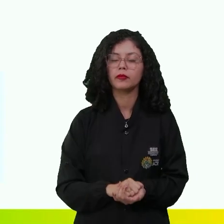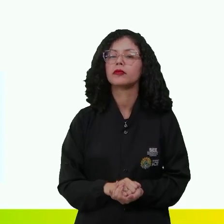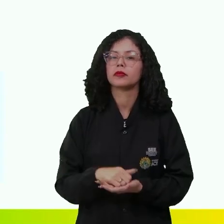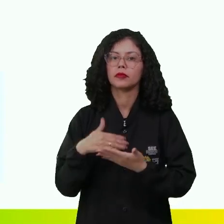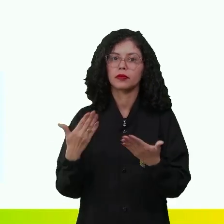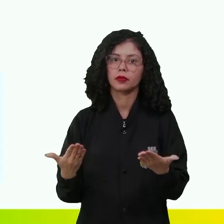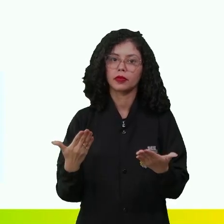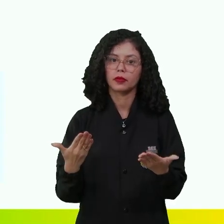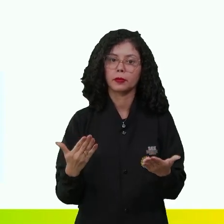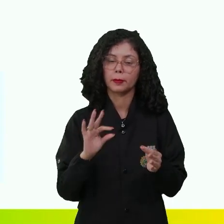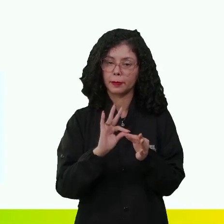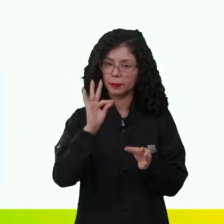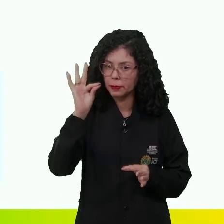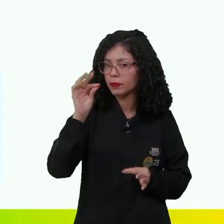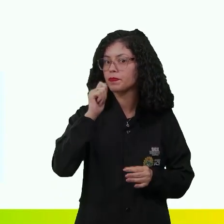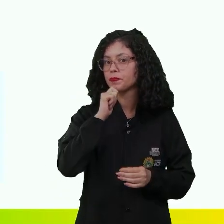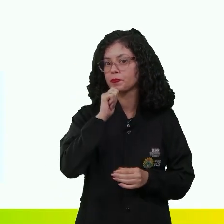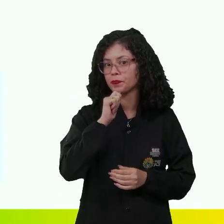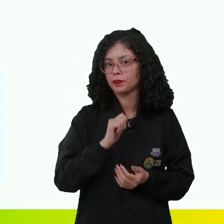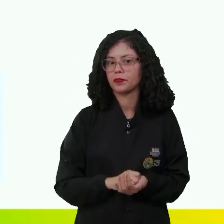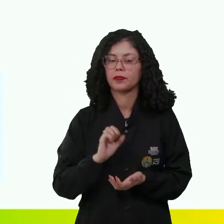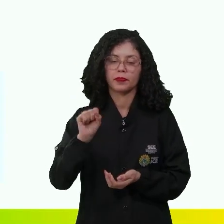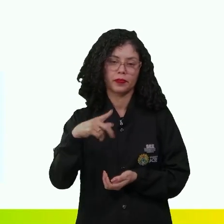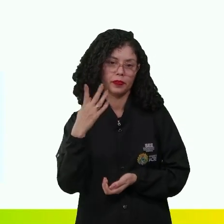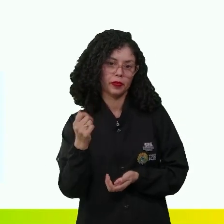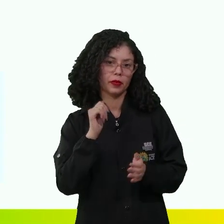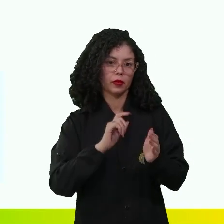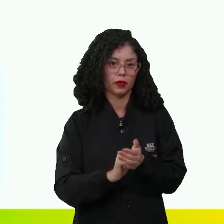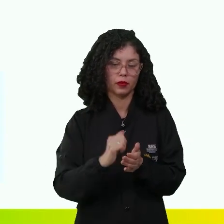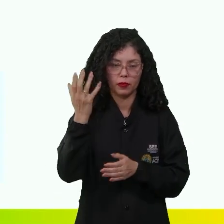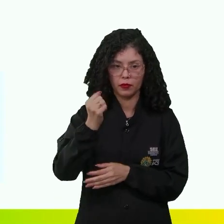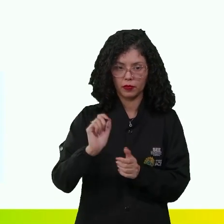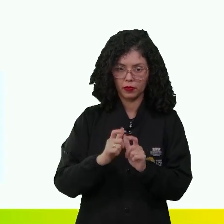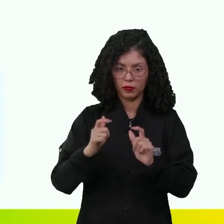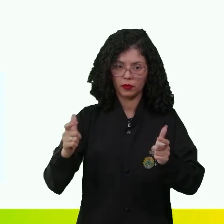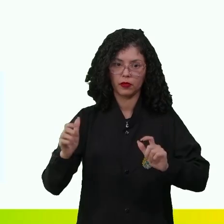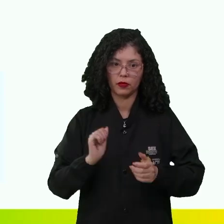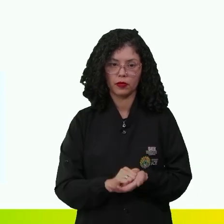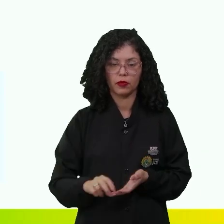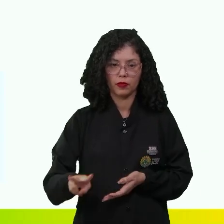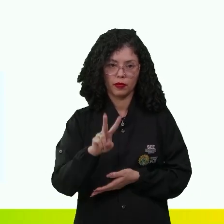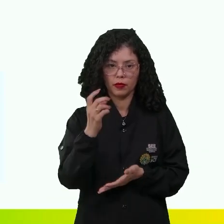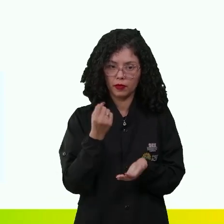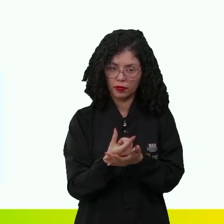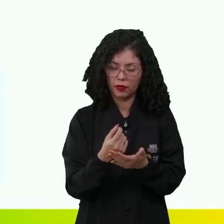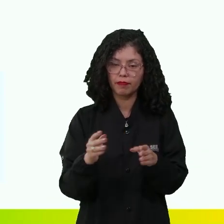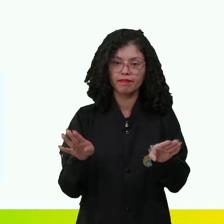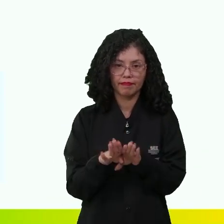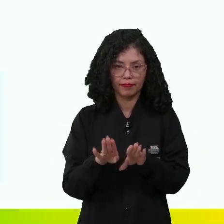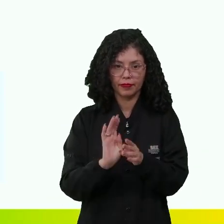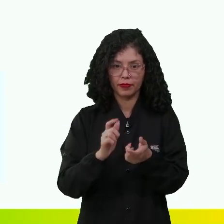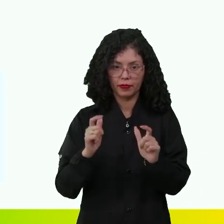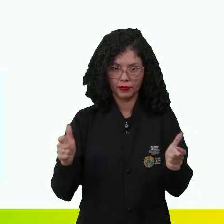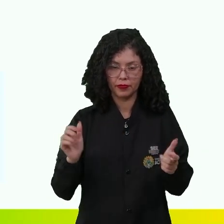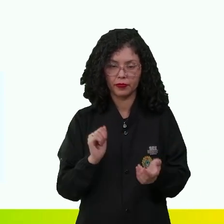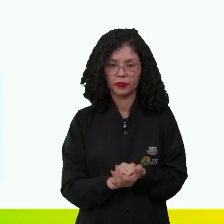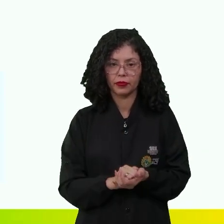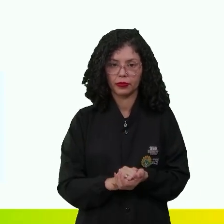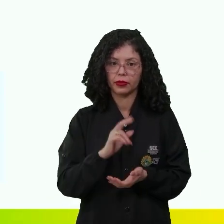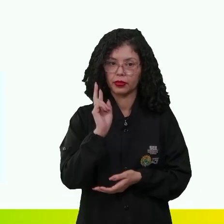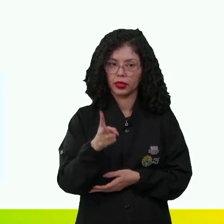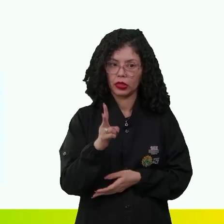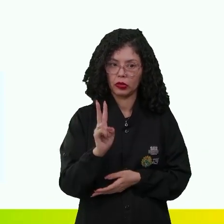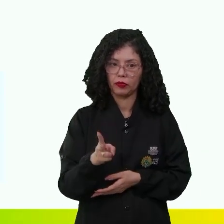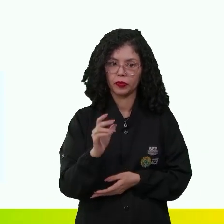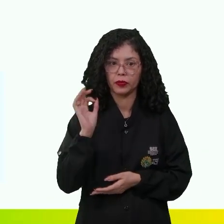E à medida que a quantidade de leite vai aumentando, o valor a ser pago também aumenta na